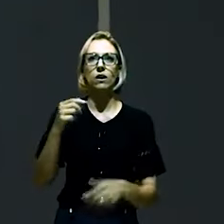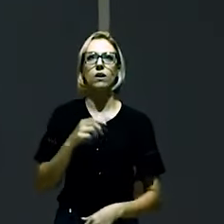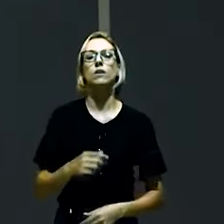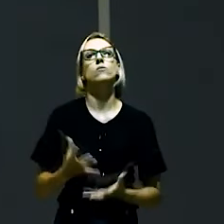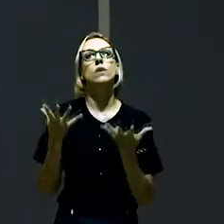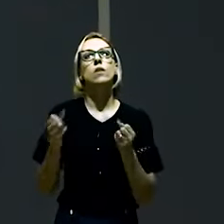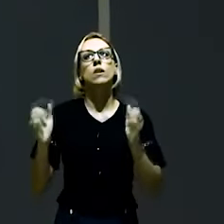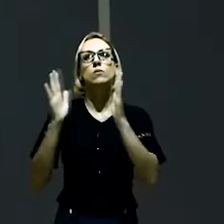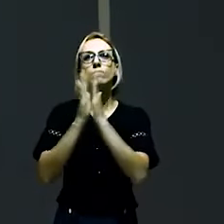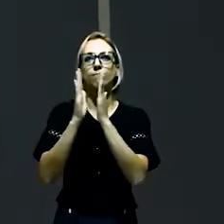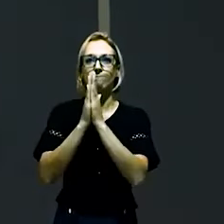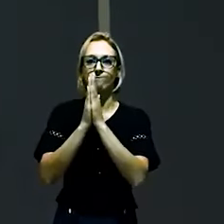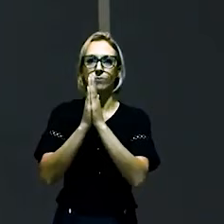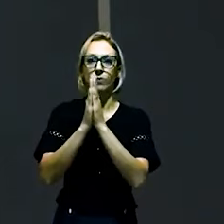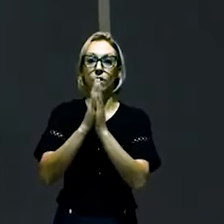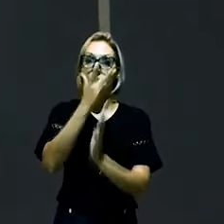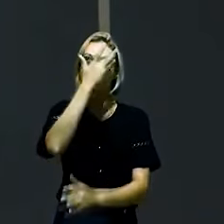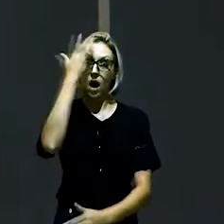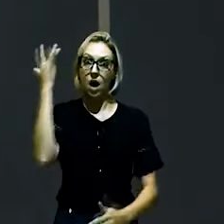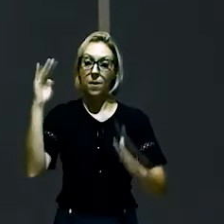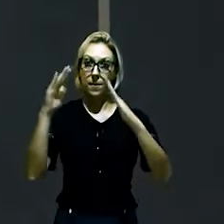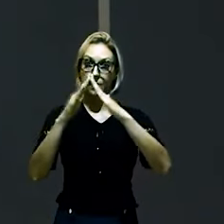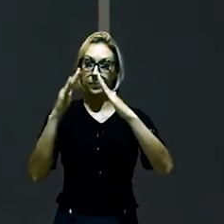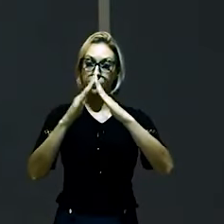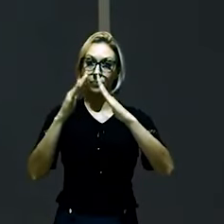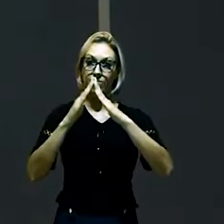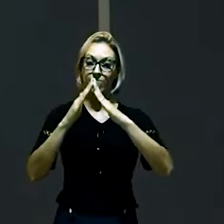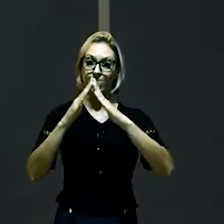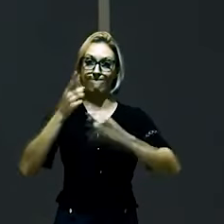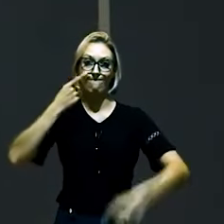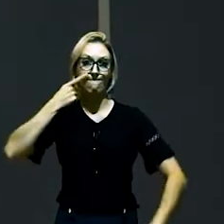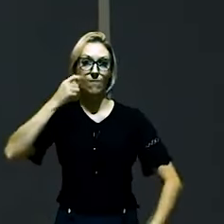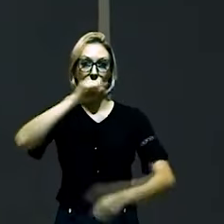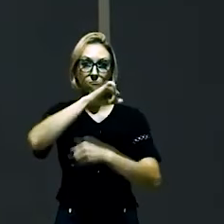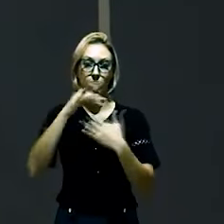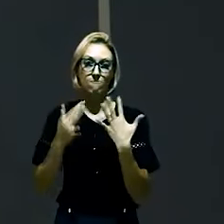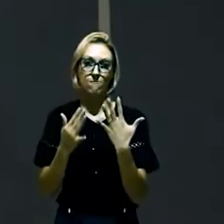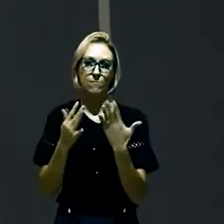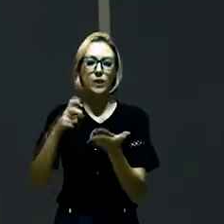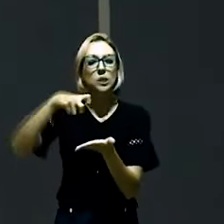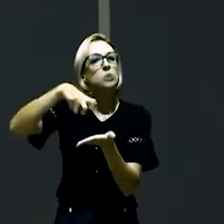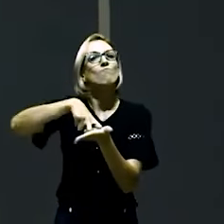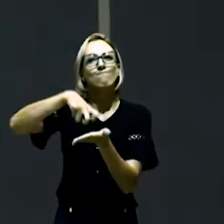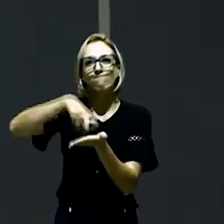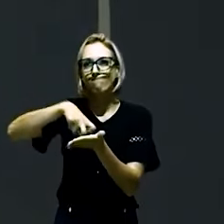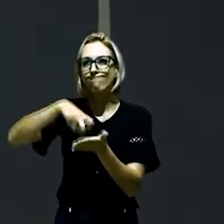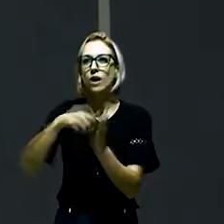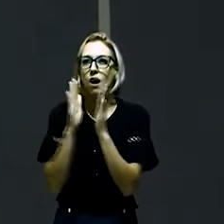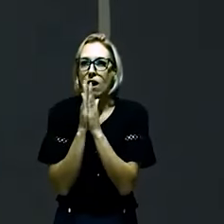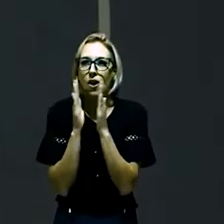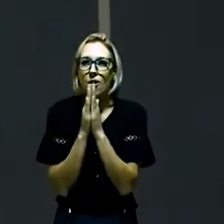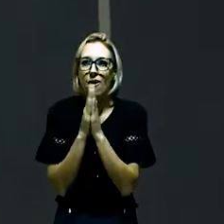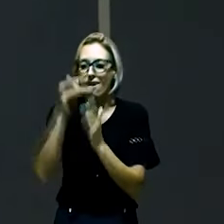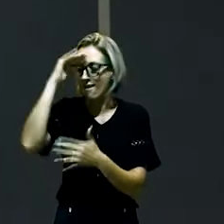Você que está em casa e ouviu essa palavra, dobre o seu joelho, ore,